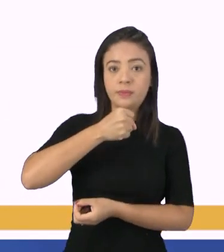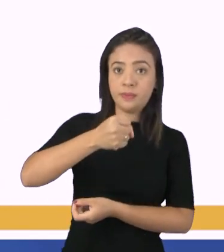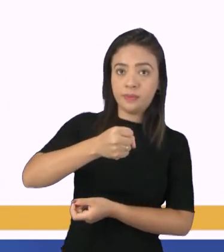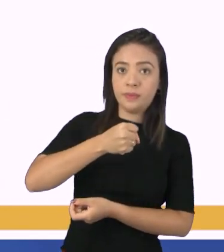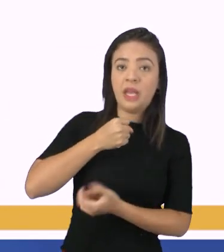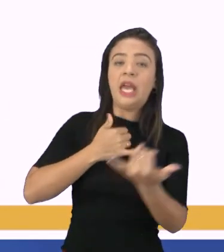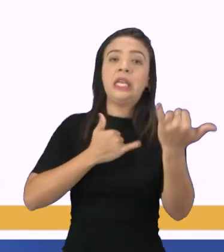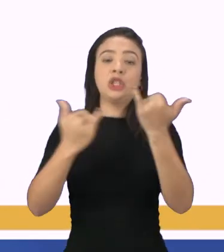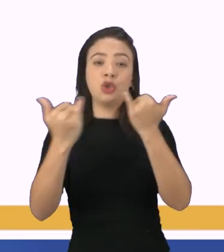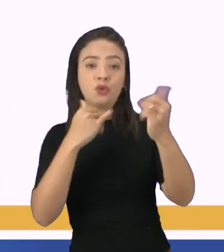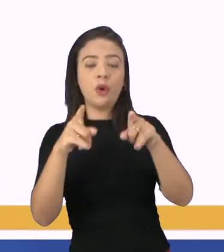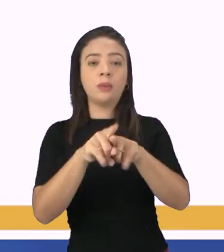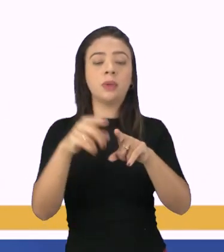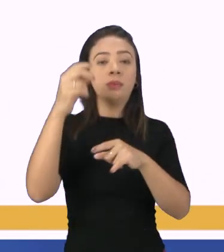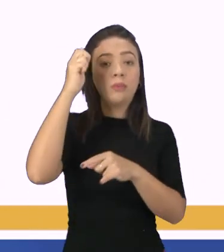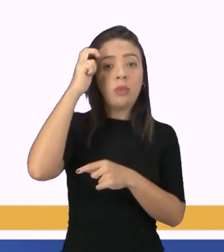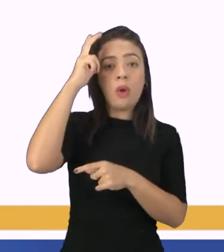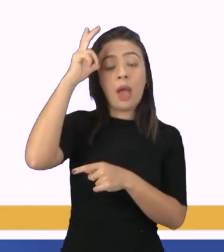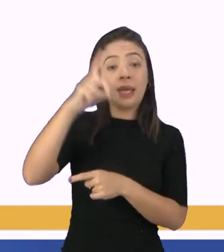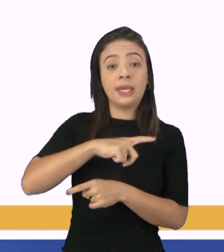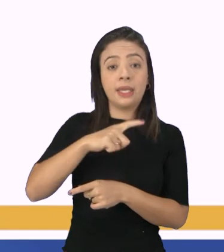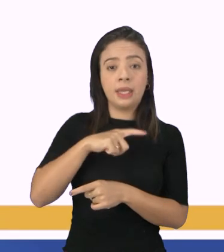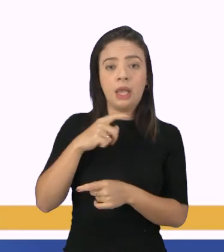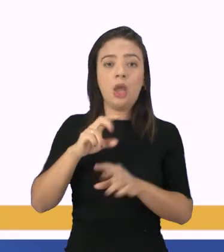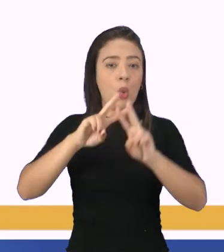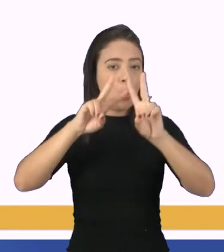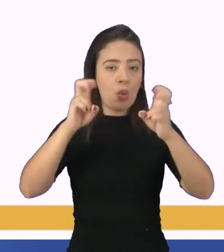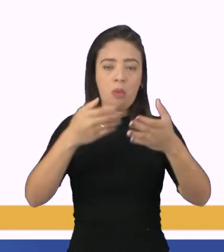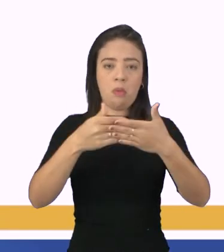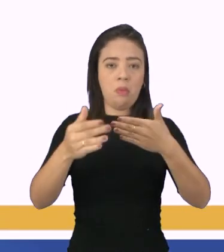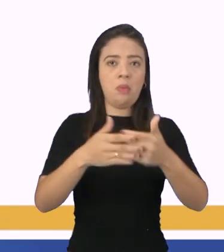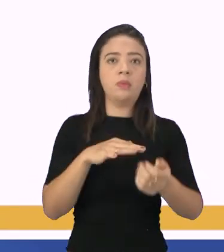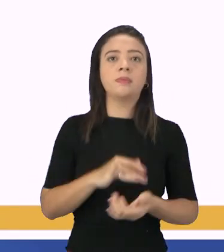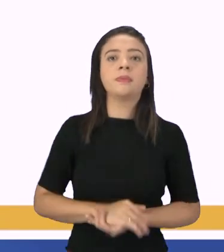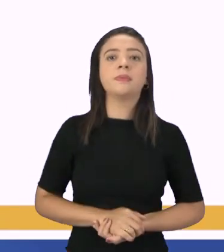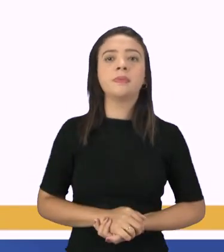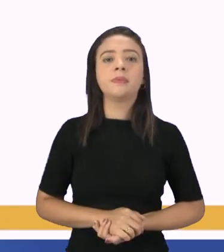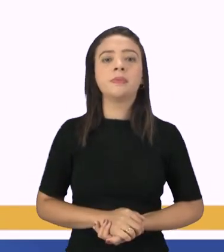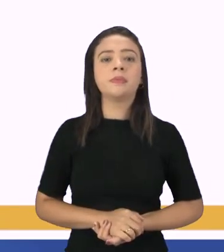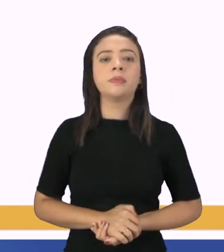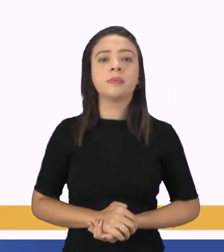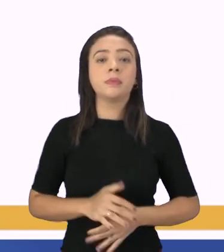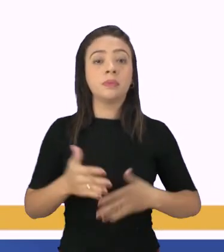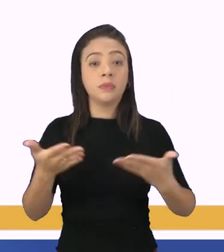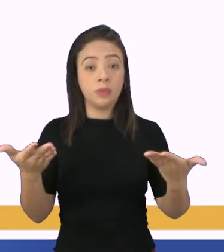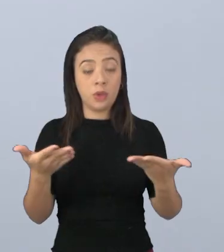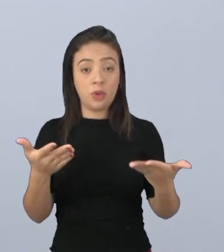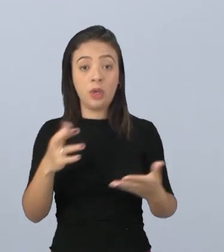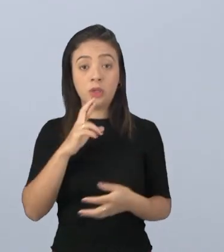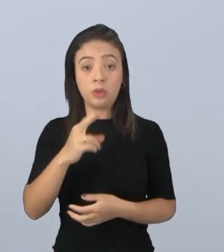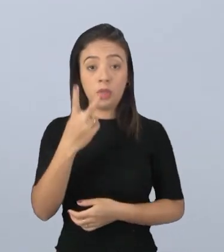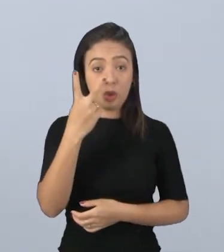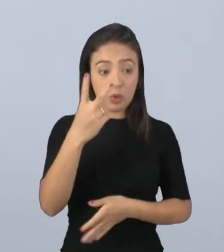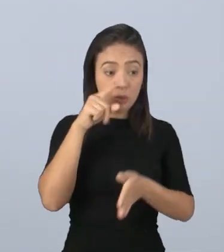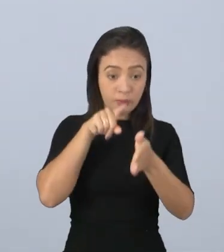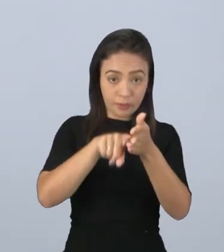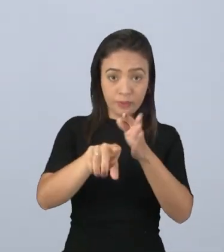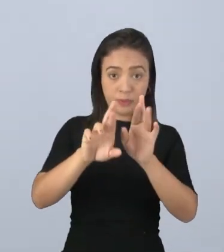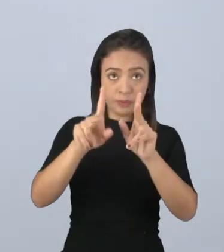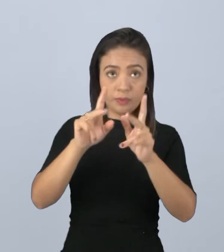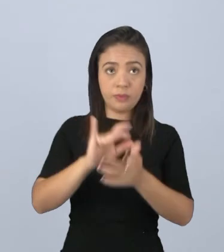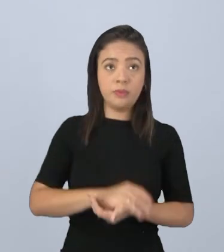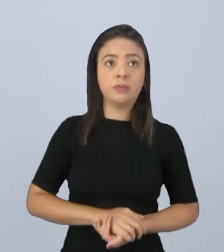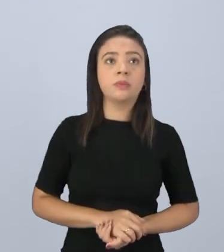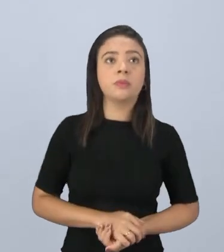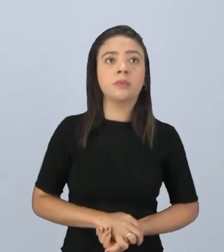e conhecimentos que possui sobre determinado fato. Bom, agora vamos tentar responder a duas perguntas. Vamos